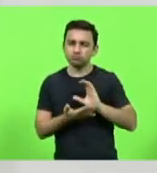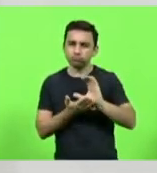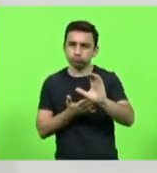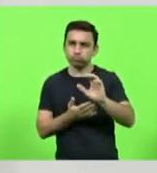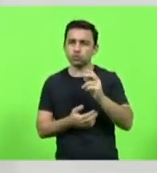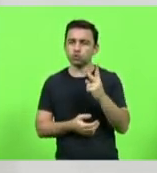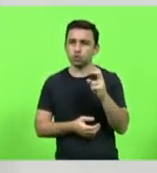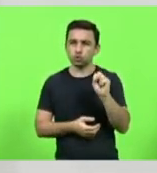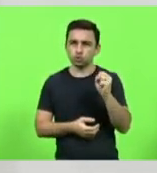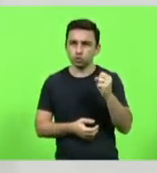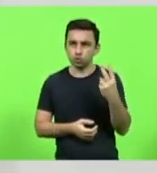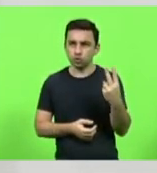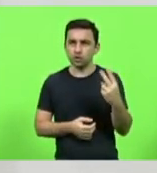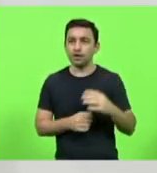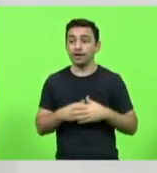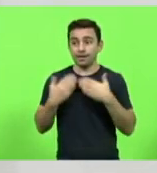Sarney